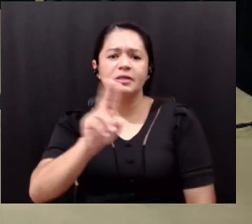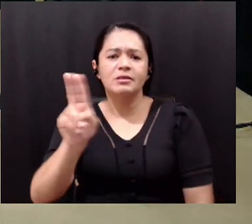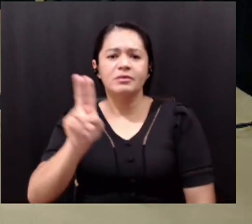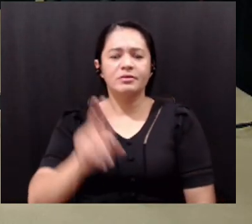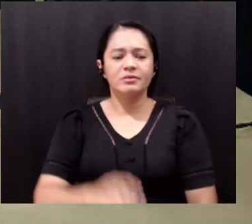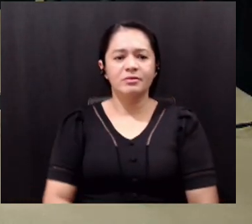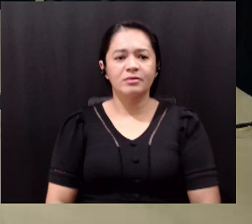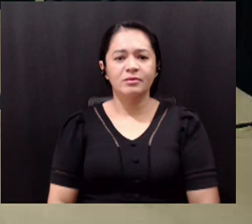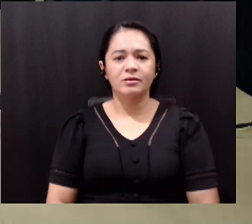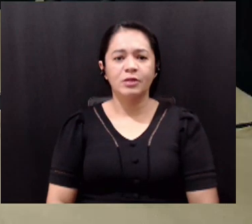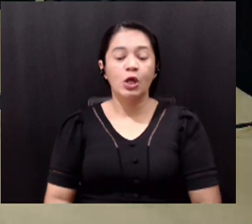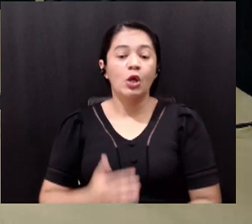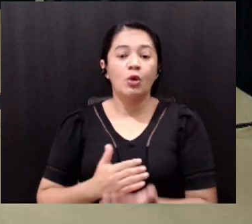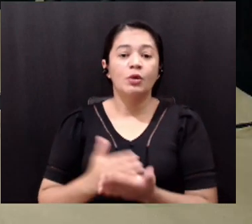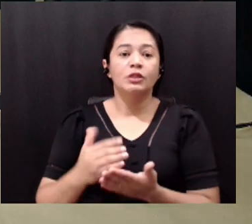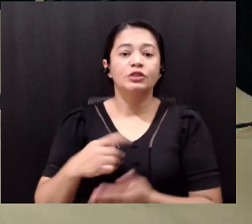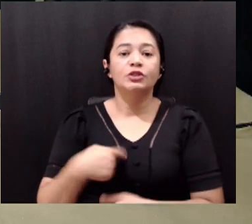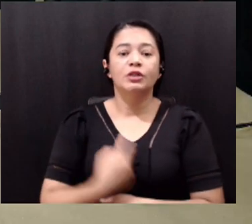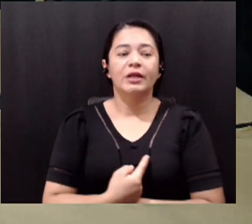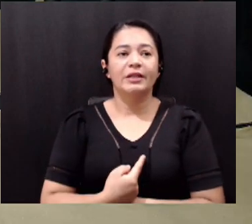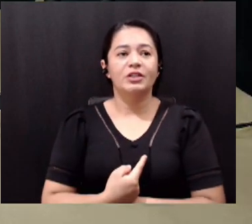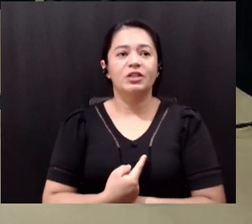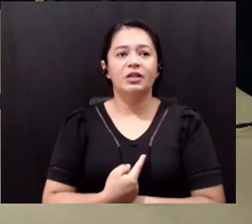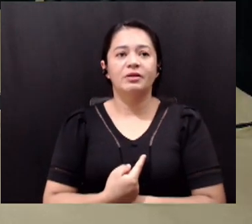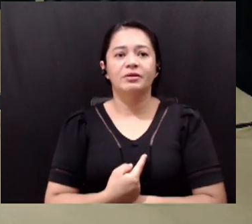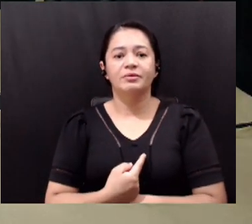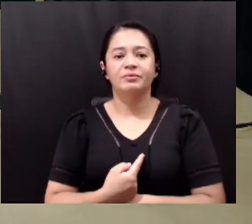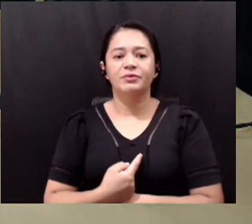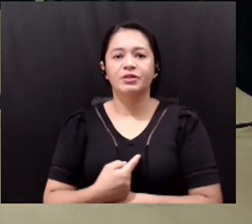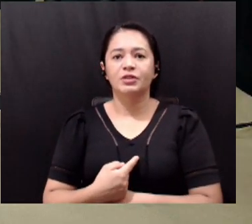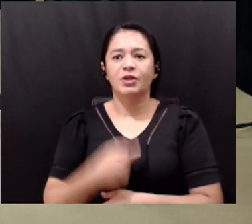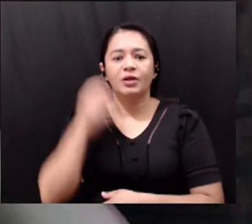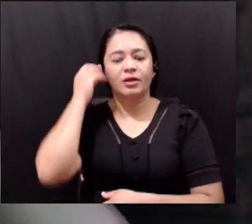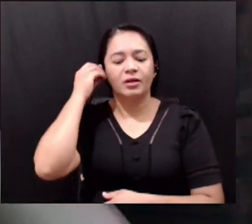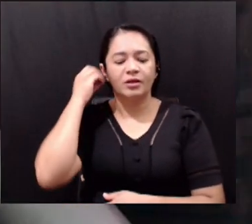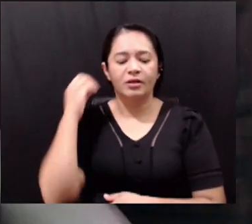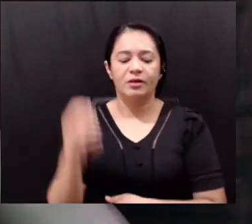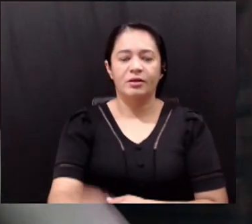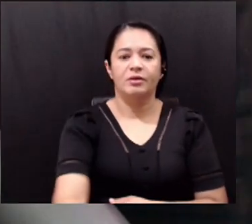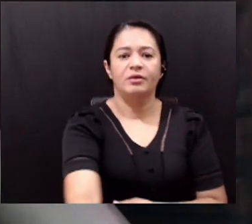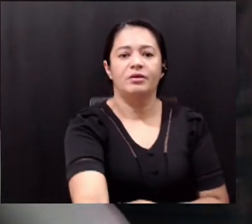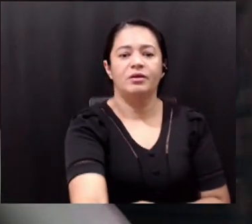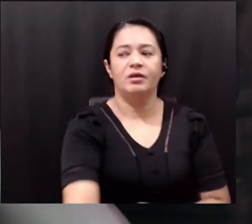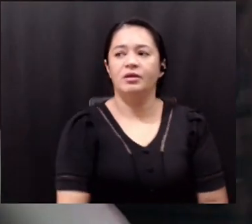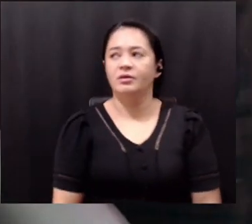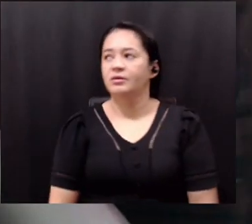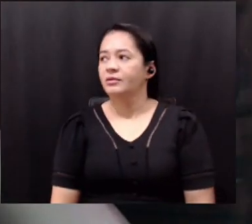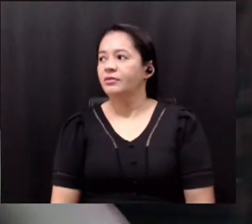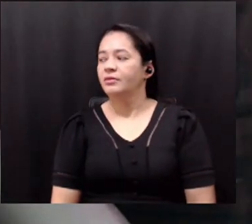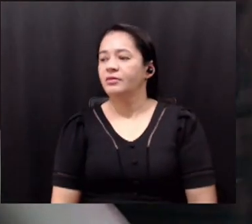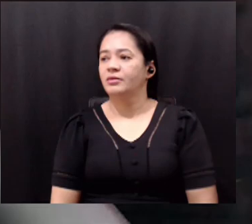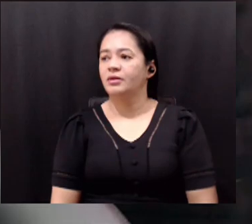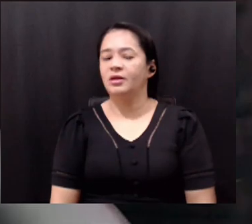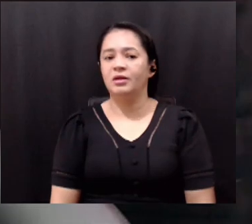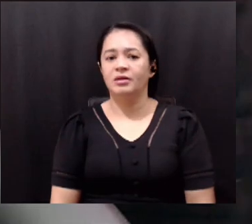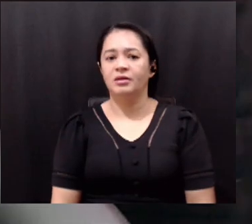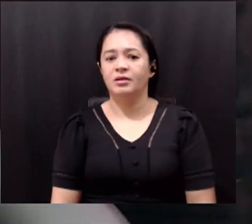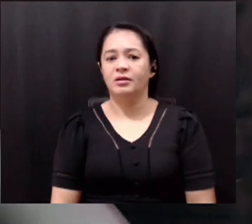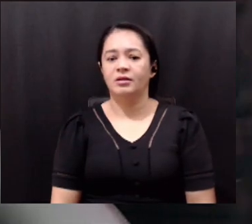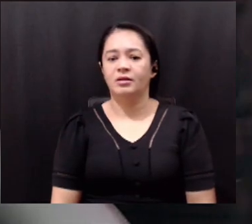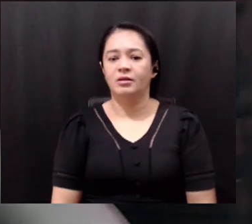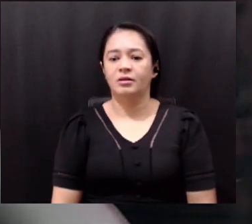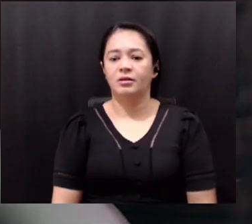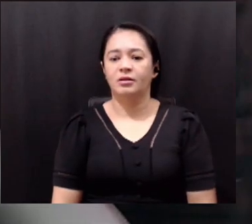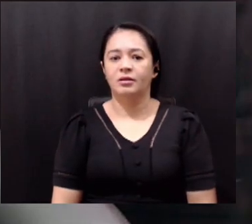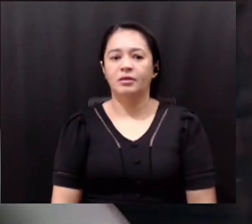a gente se define como uma pessoa workaholic? Olha, Rúbia, a gente tem, né, esse ritmo,